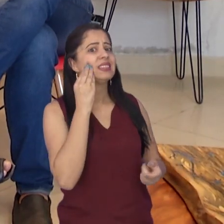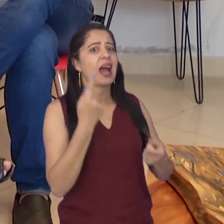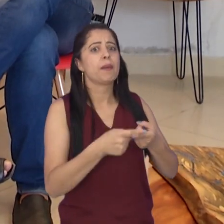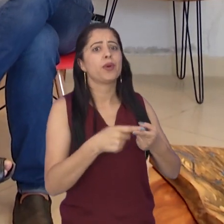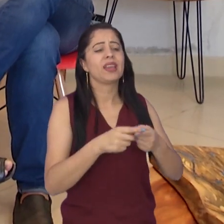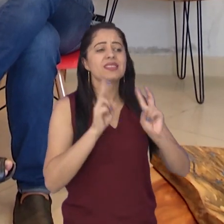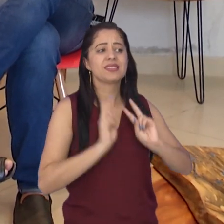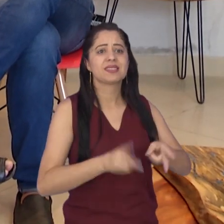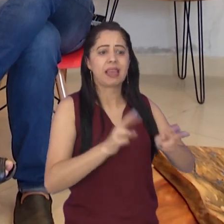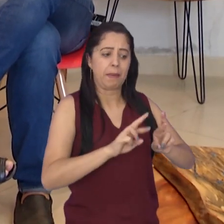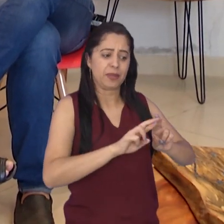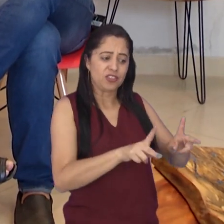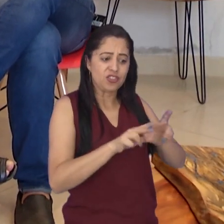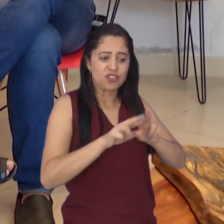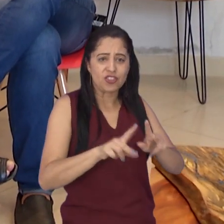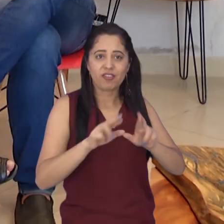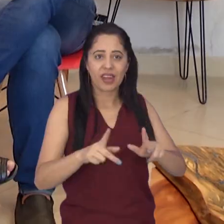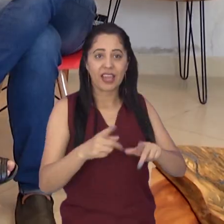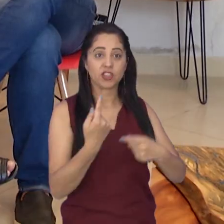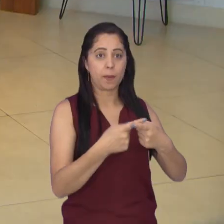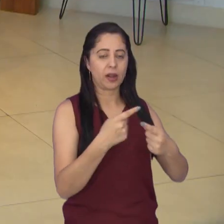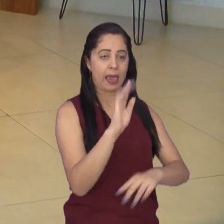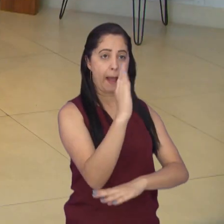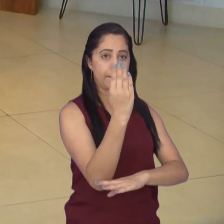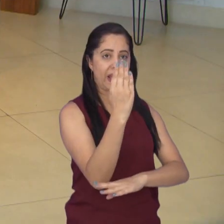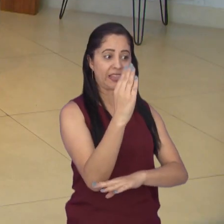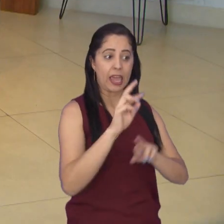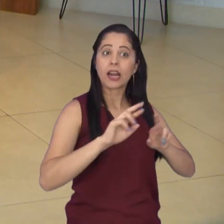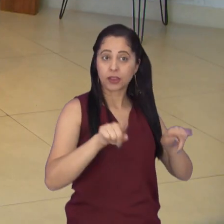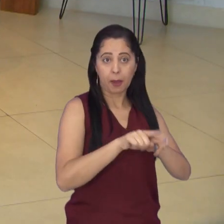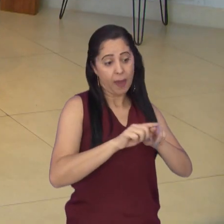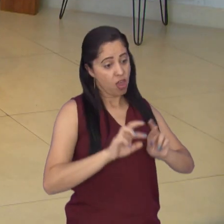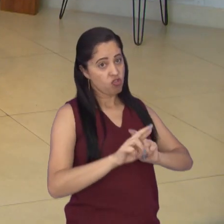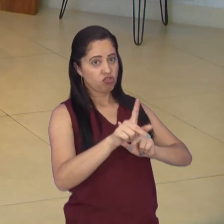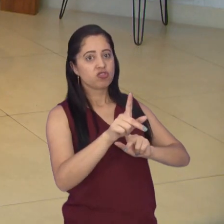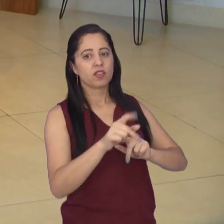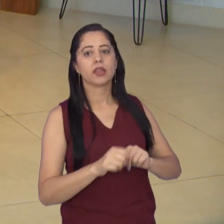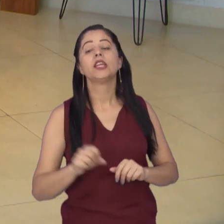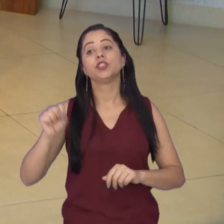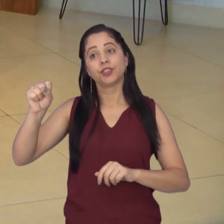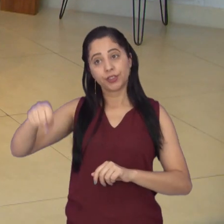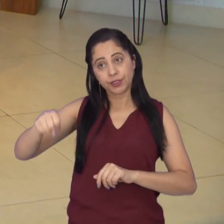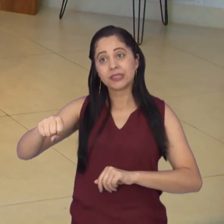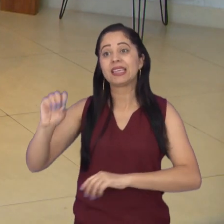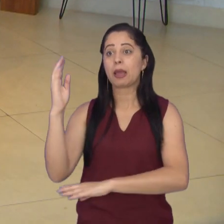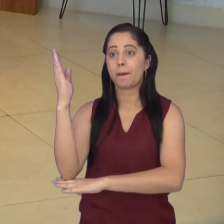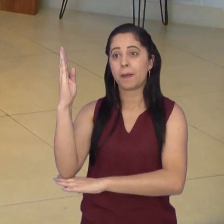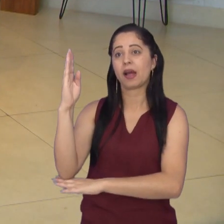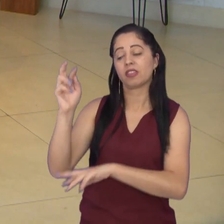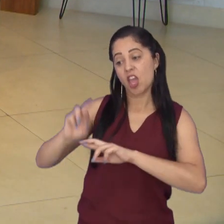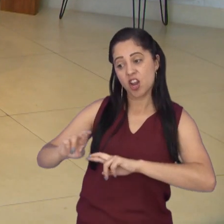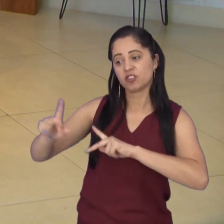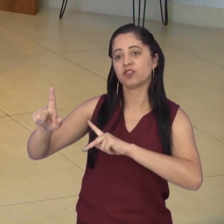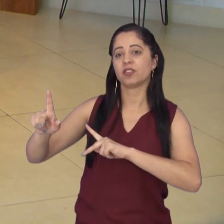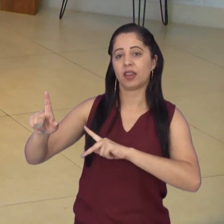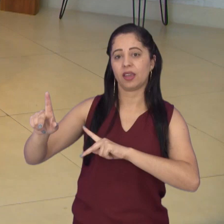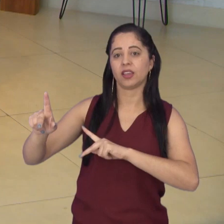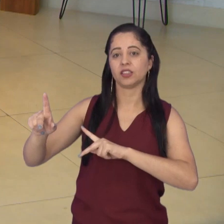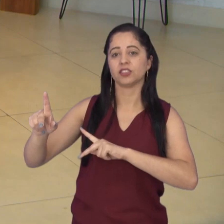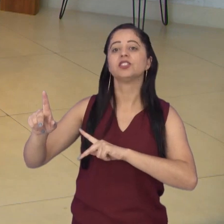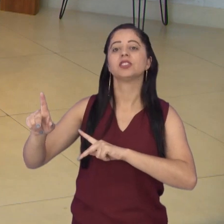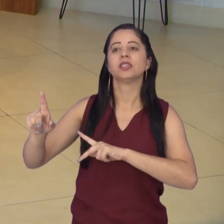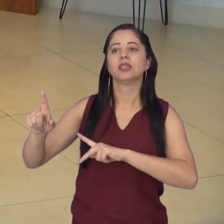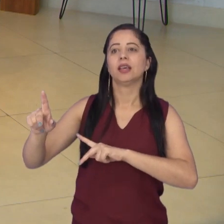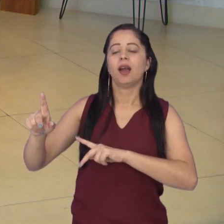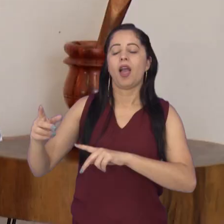a outra, até porque as madeiras são diferentes. As madeiras são diferentes e mesmo a resina no processo você não consegue ter um